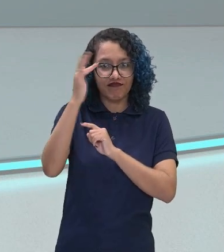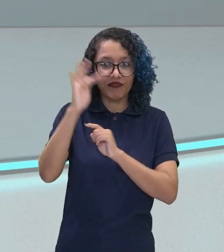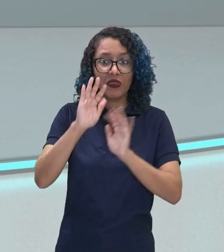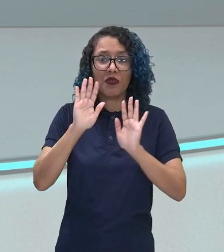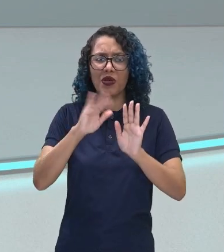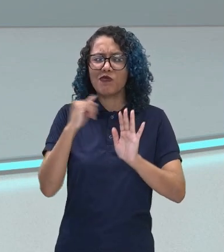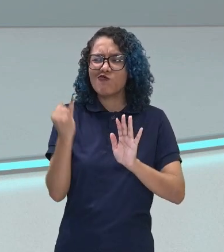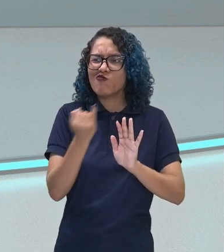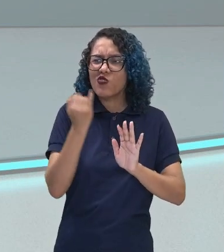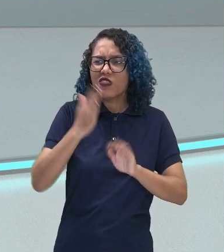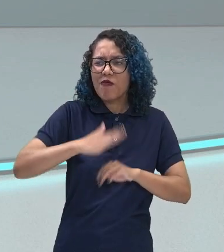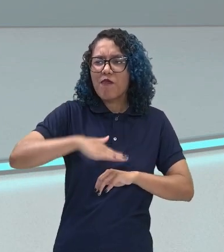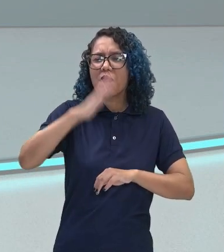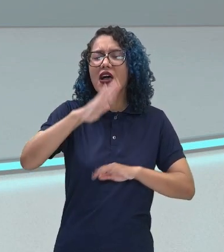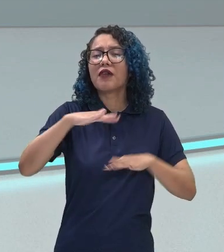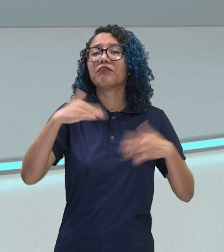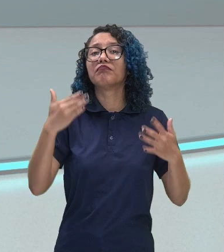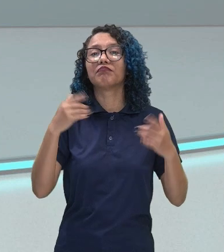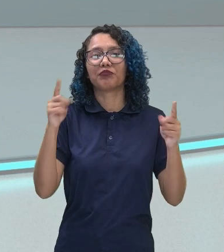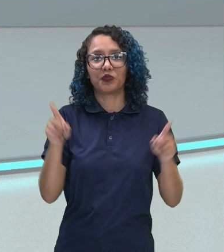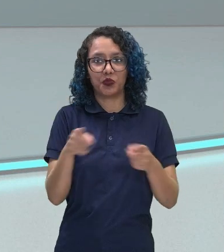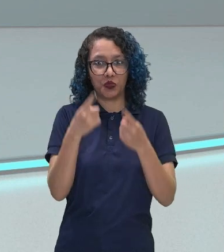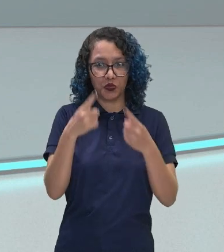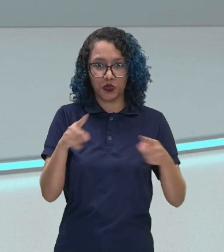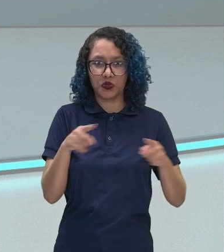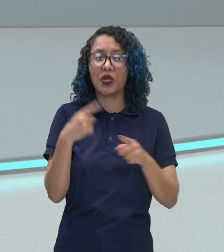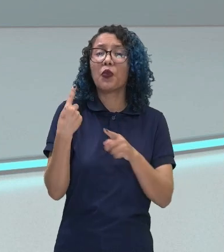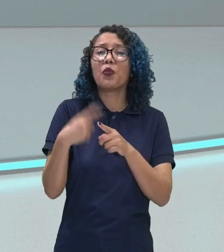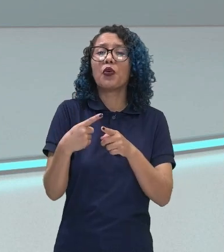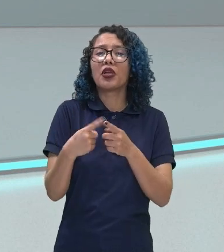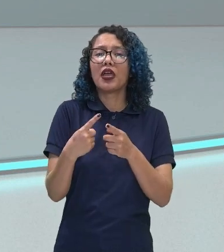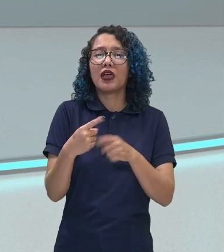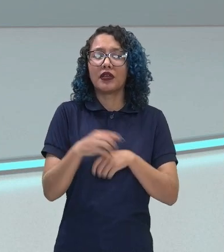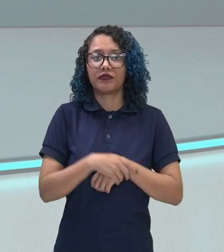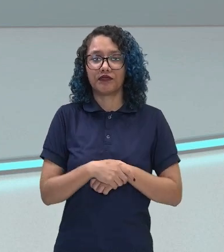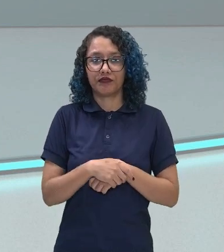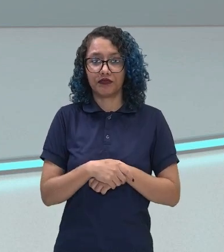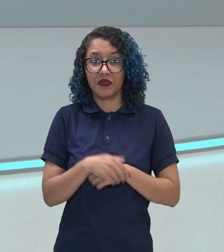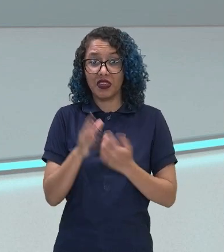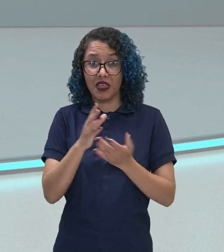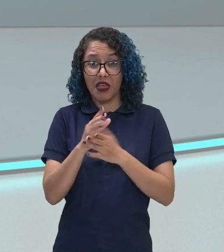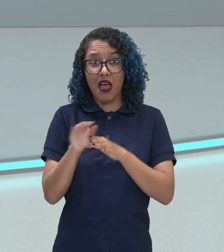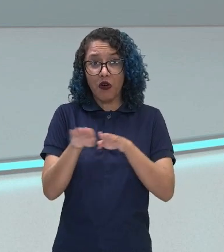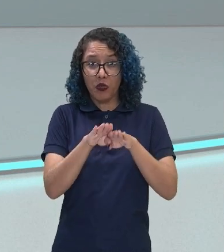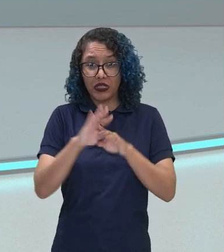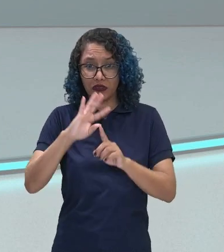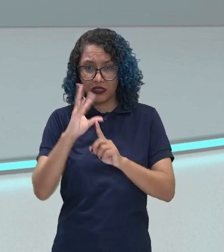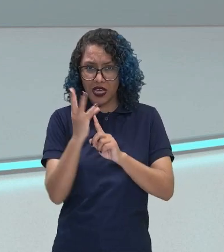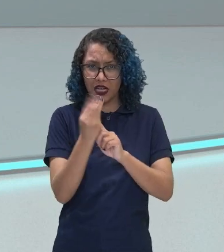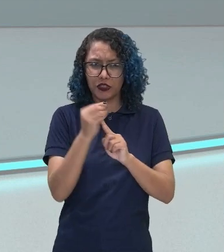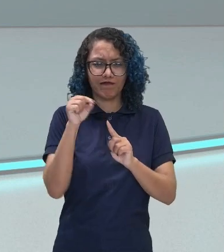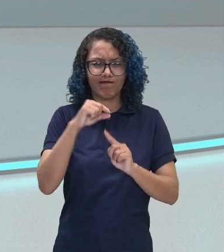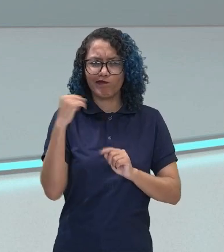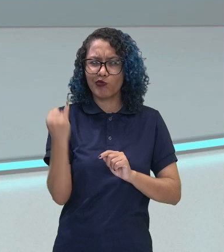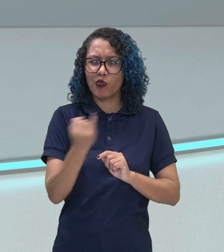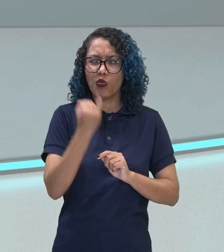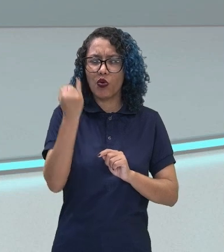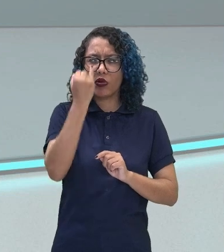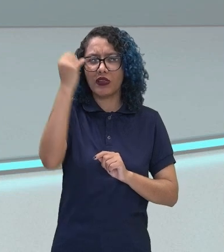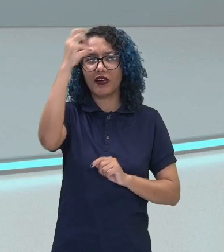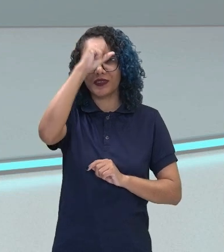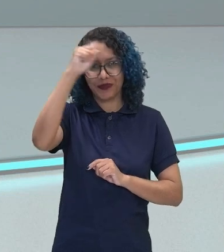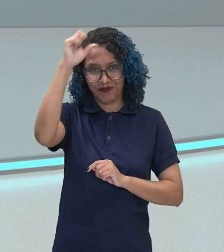mais importante é a música, pois nos padrões das artes estão as chaves para todo